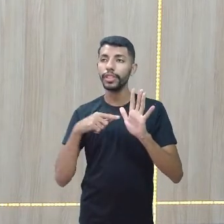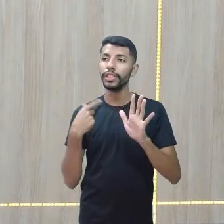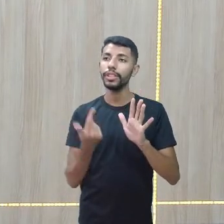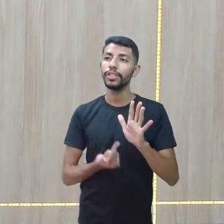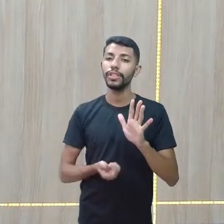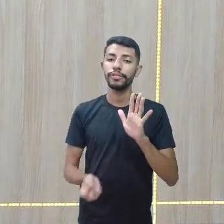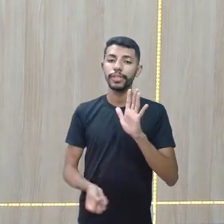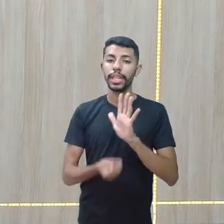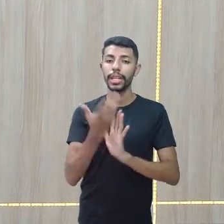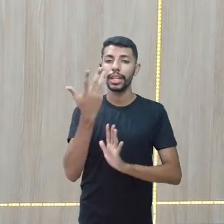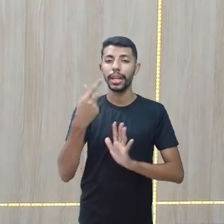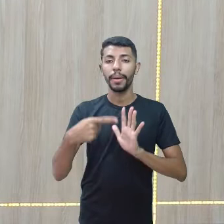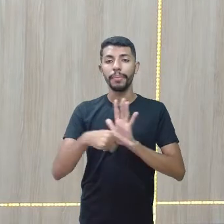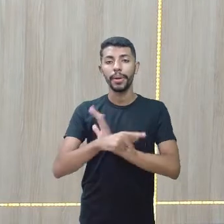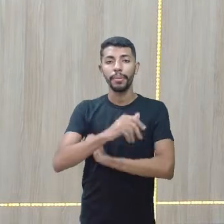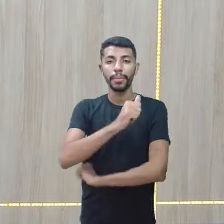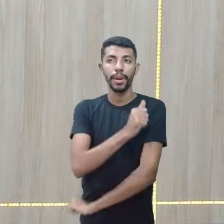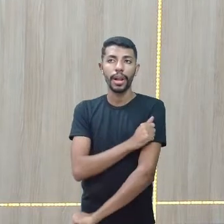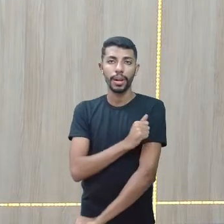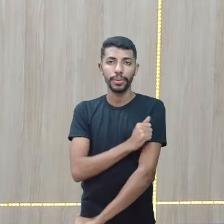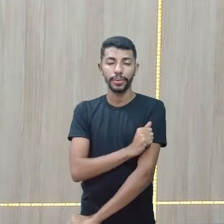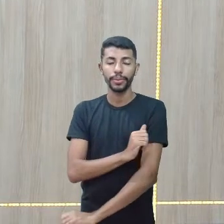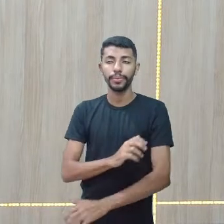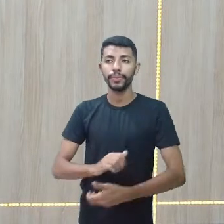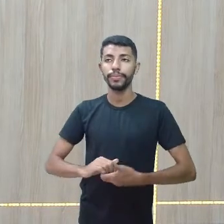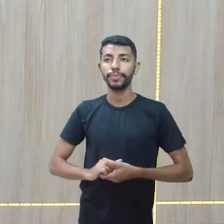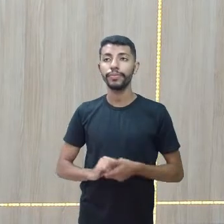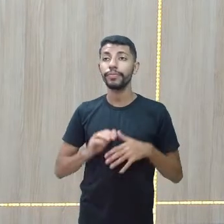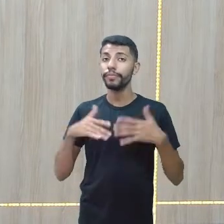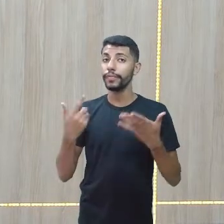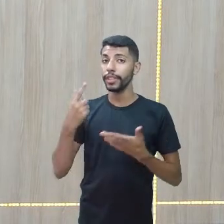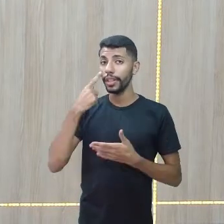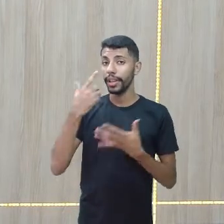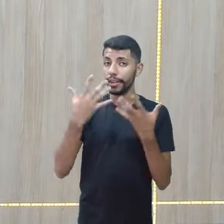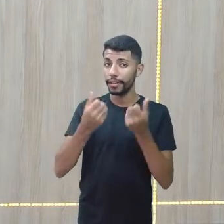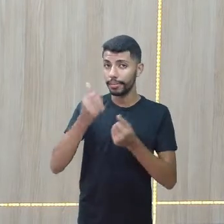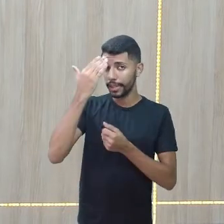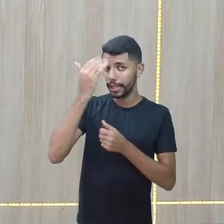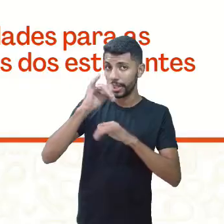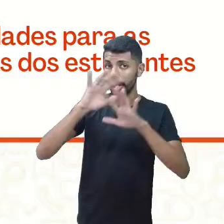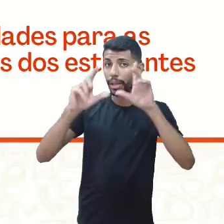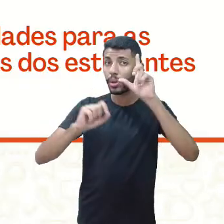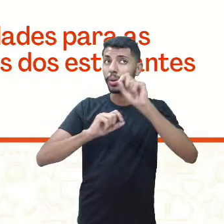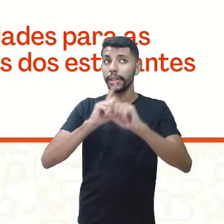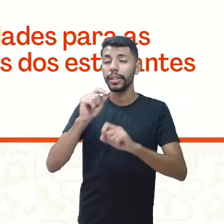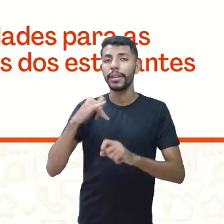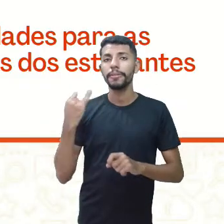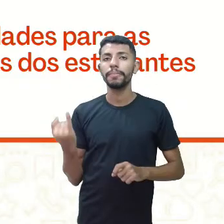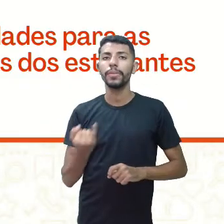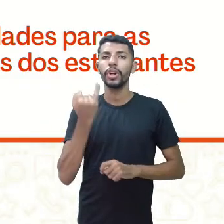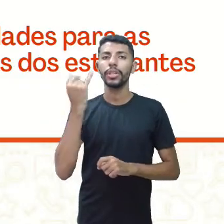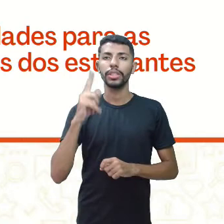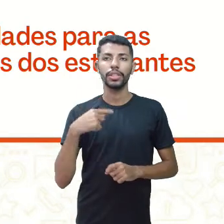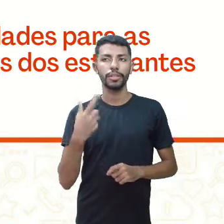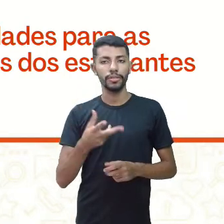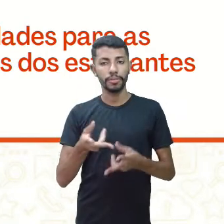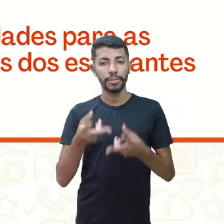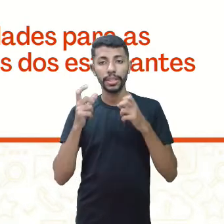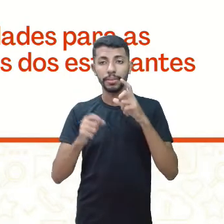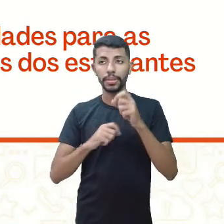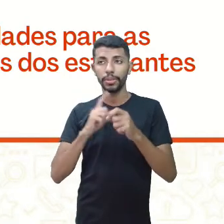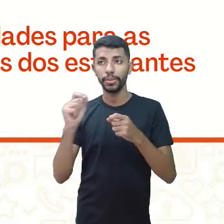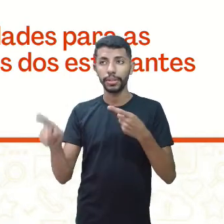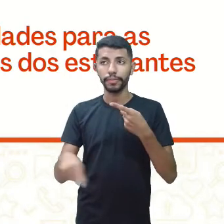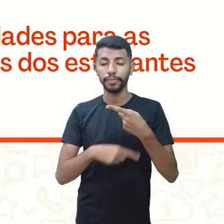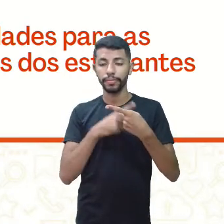construir para um determinado estudante. Então, vamos lá, vamos entender. É importante a gente perceber a configuração do jogo,